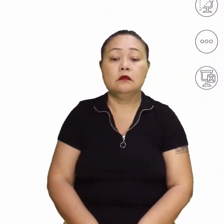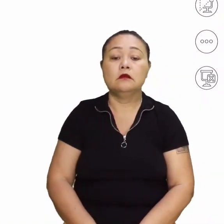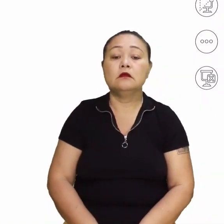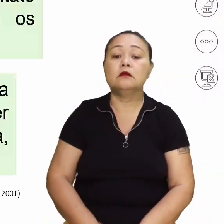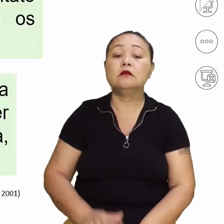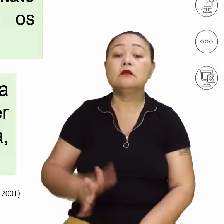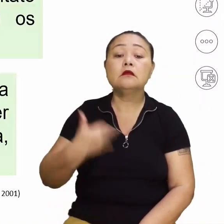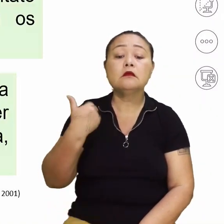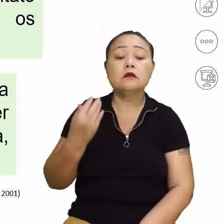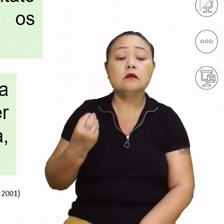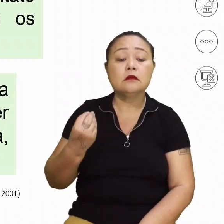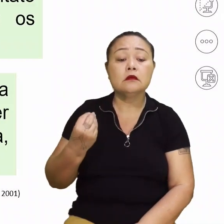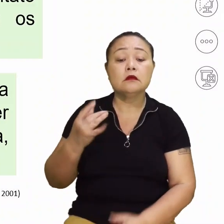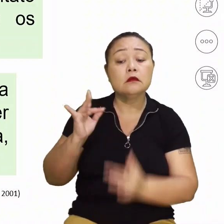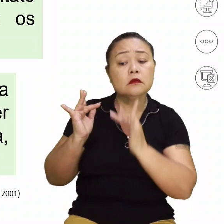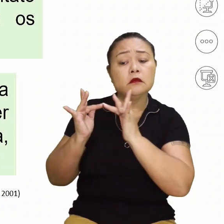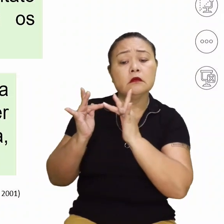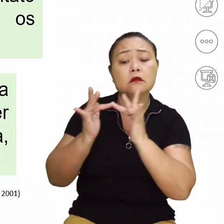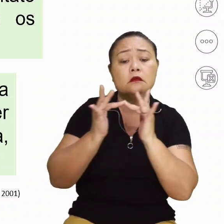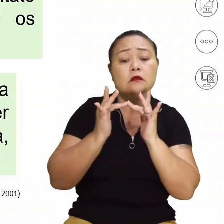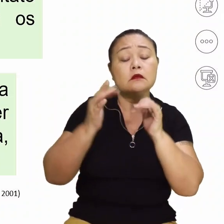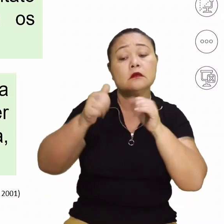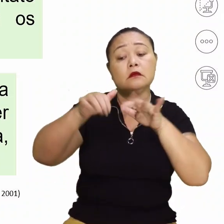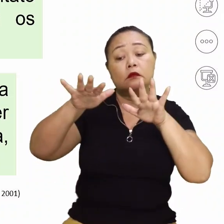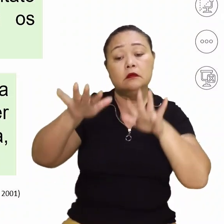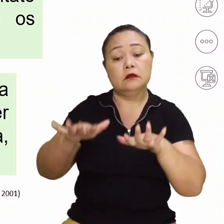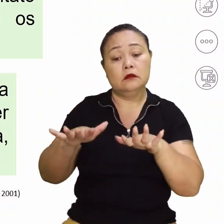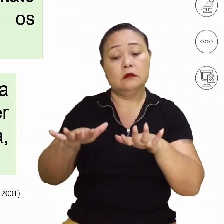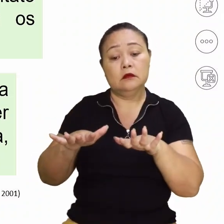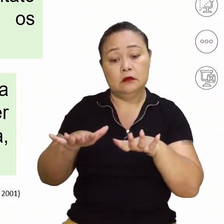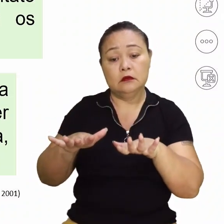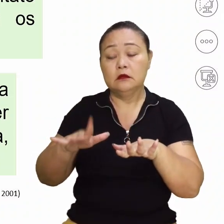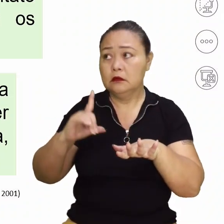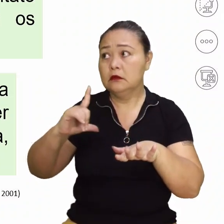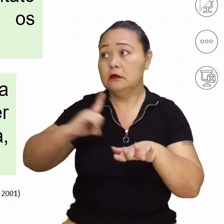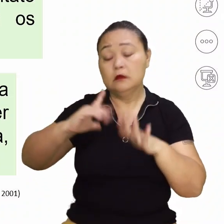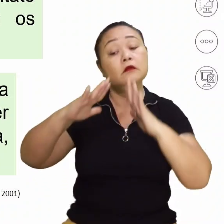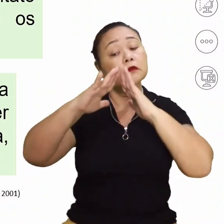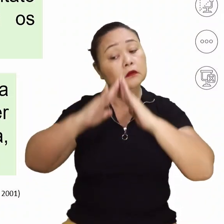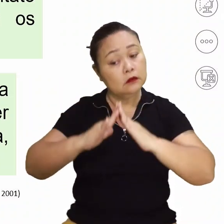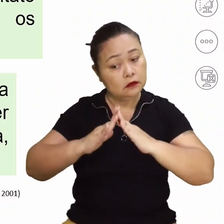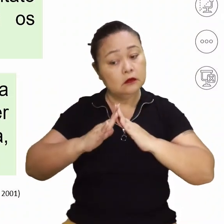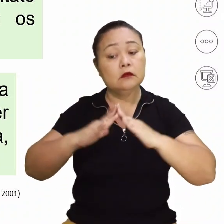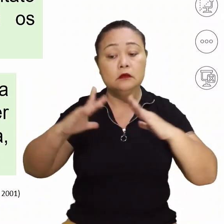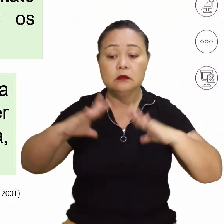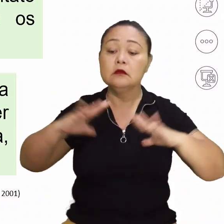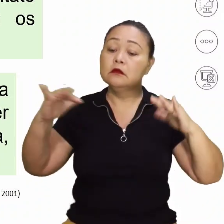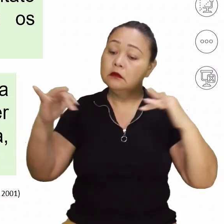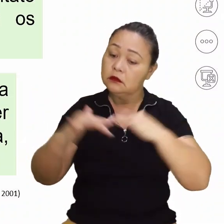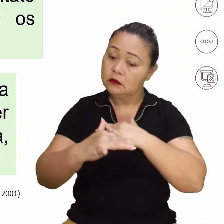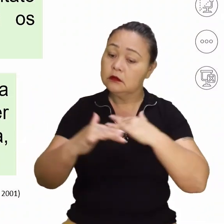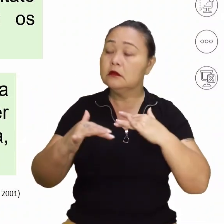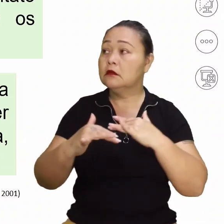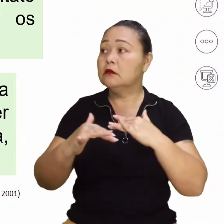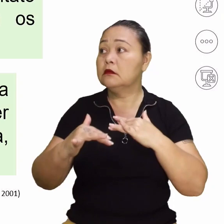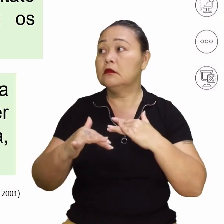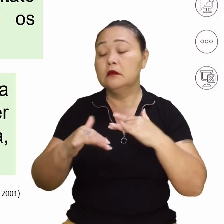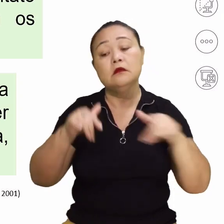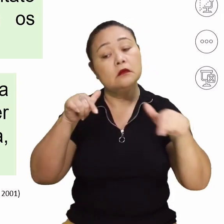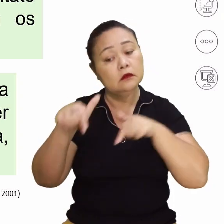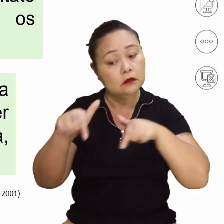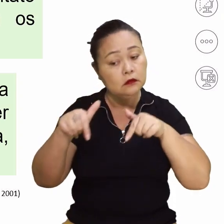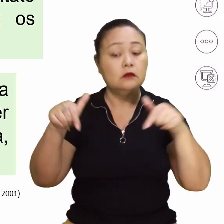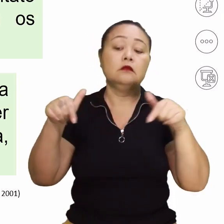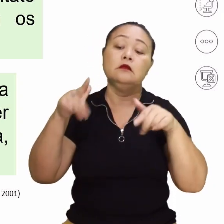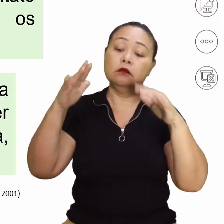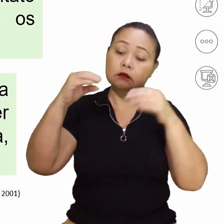o professor como é que seria esse contato permanente são os indígenas que moram na cidade que vivem na cidade que